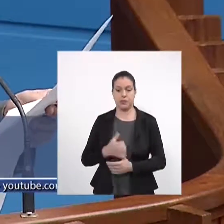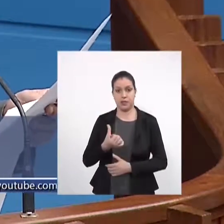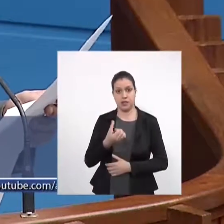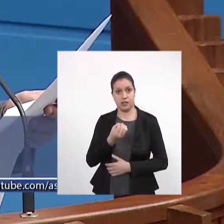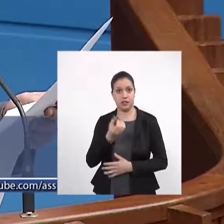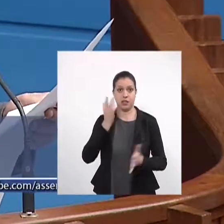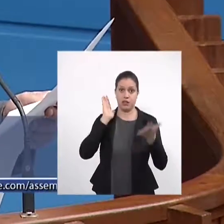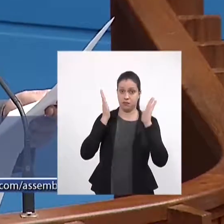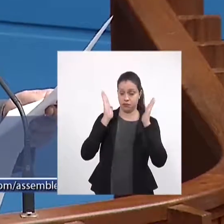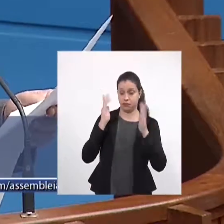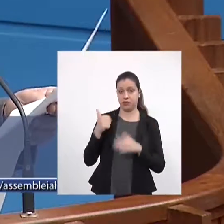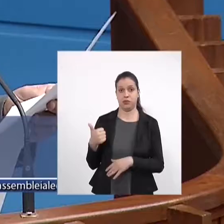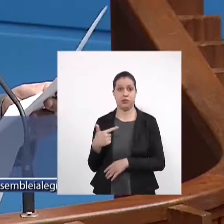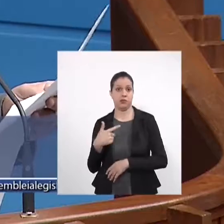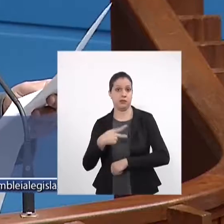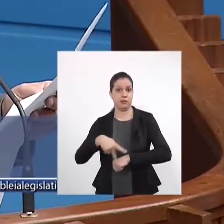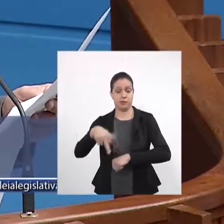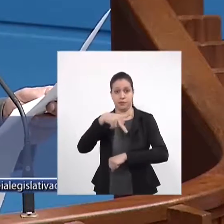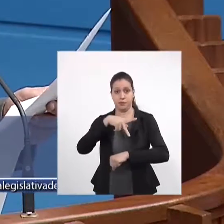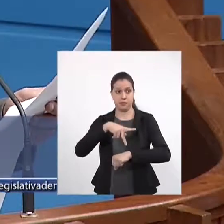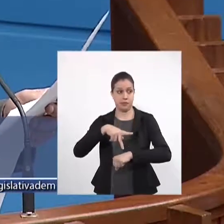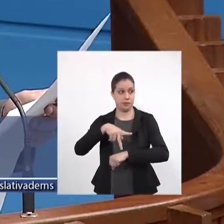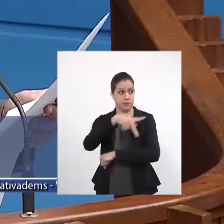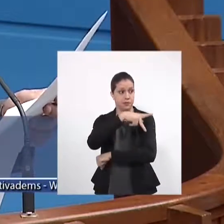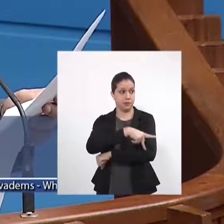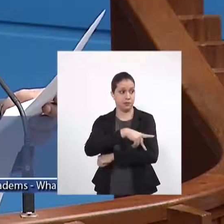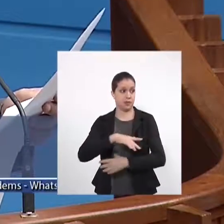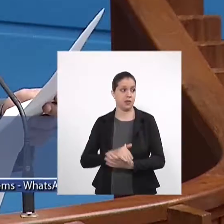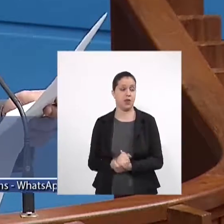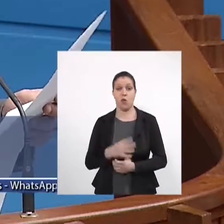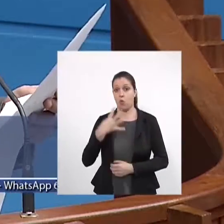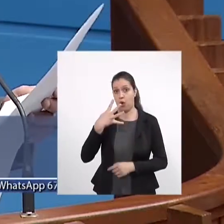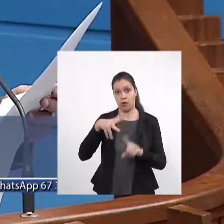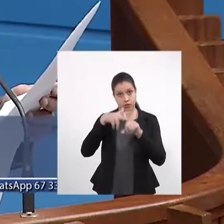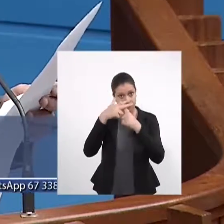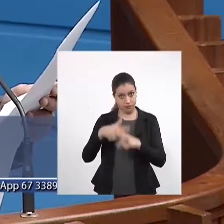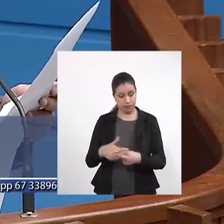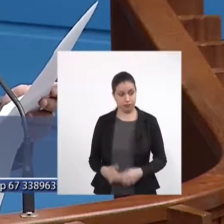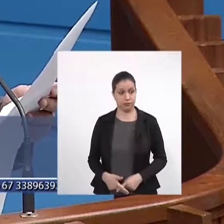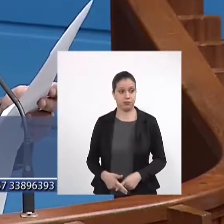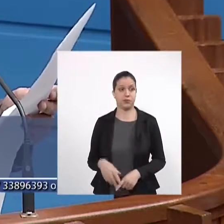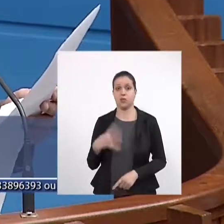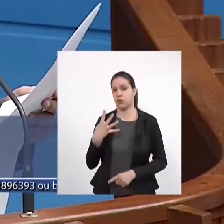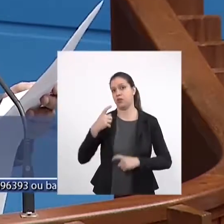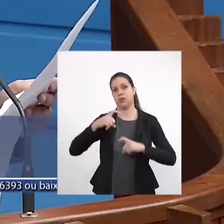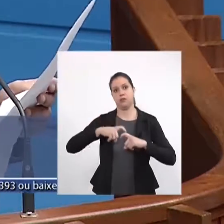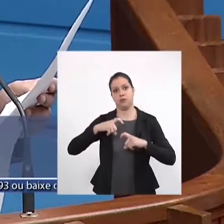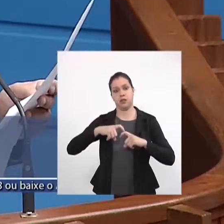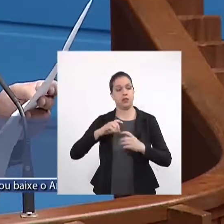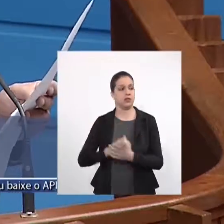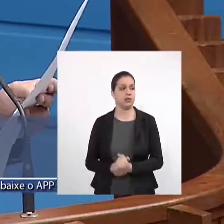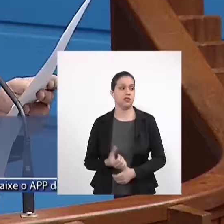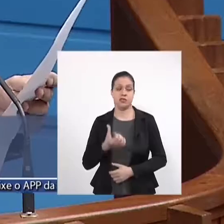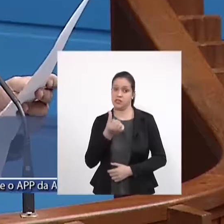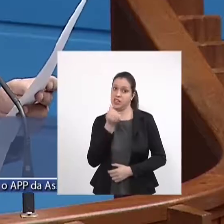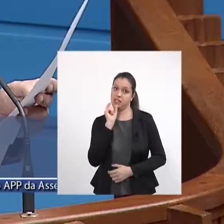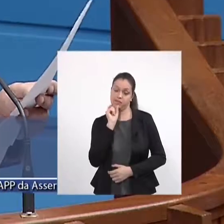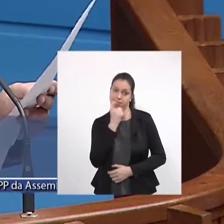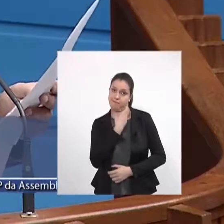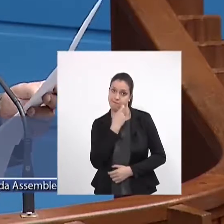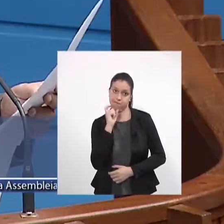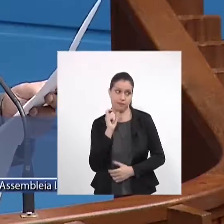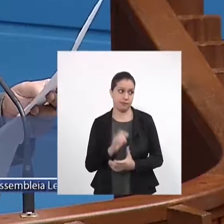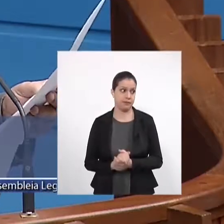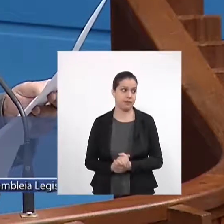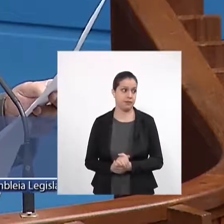de praça, 4 oficinas mecânicas, 4 médicos, 6 dentistas,